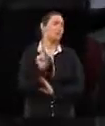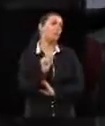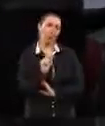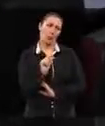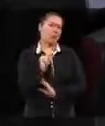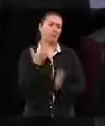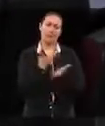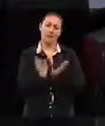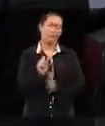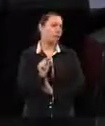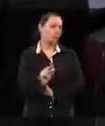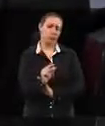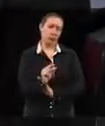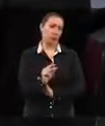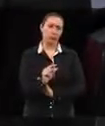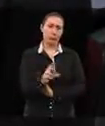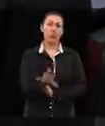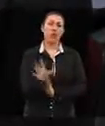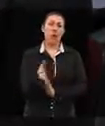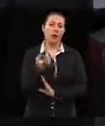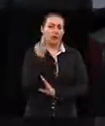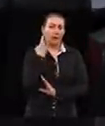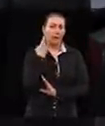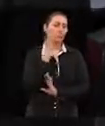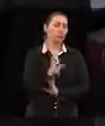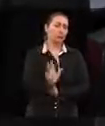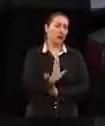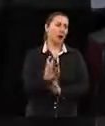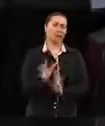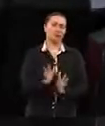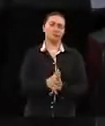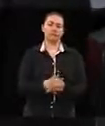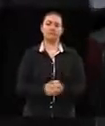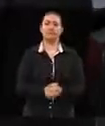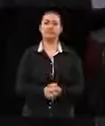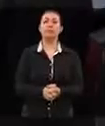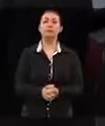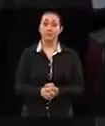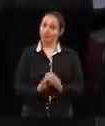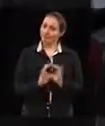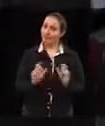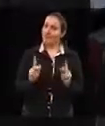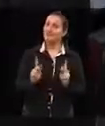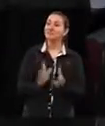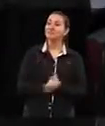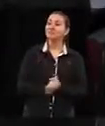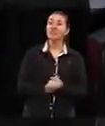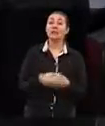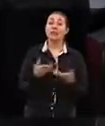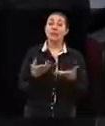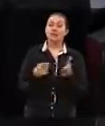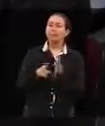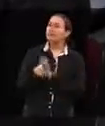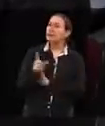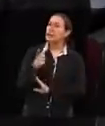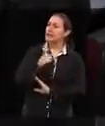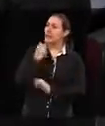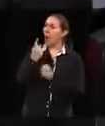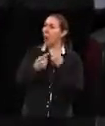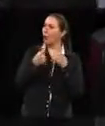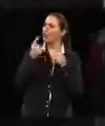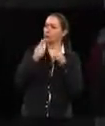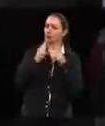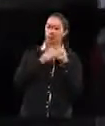também no congelamento? Pouca coisa. É uma coisa assim bem menos significativa, tá? Correto. Fernanda,